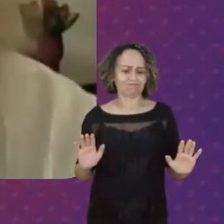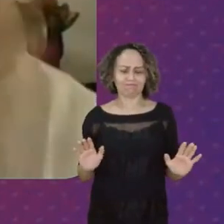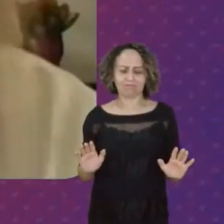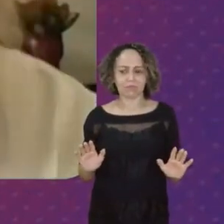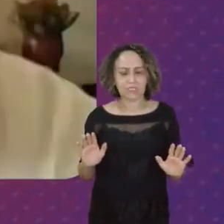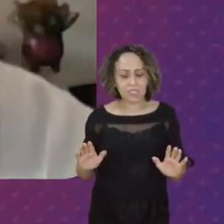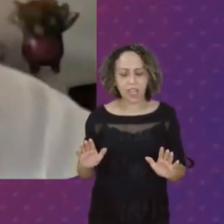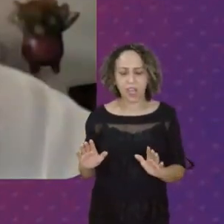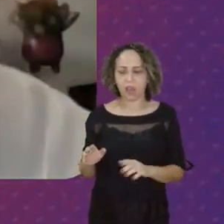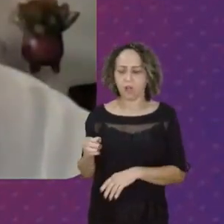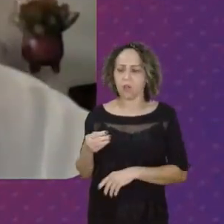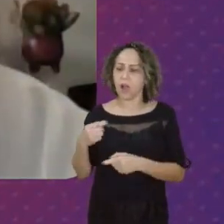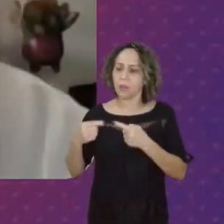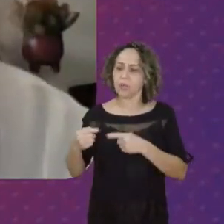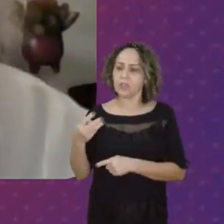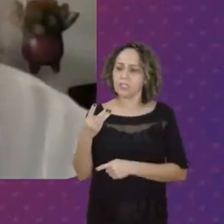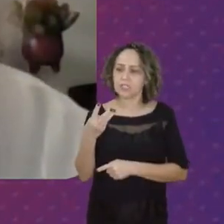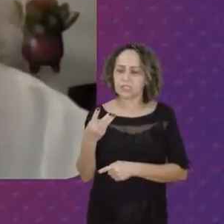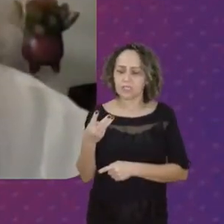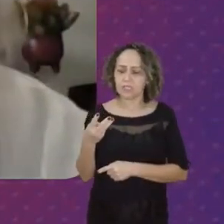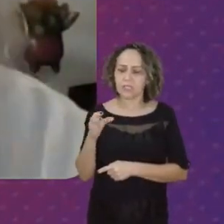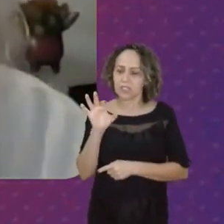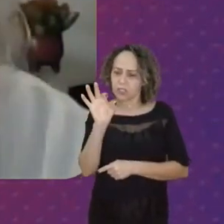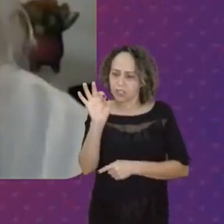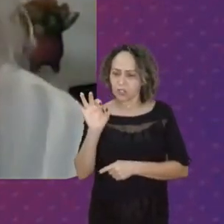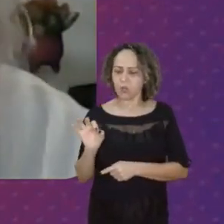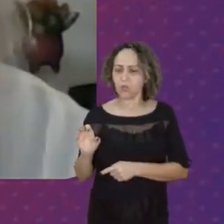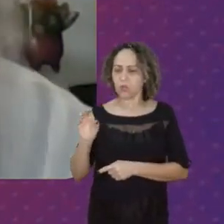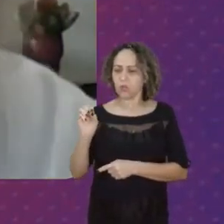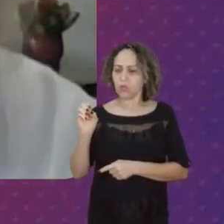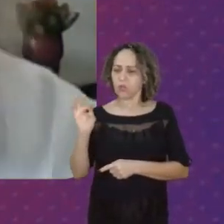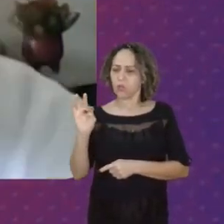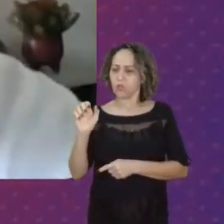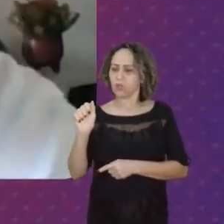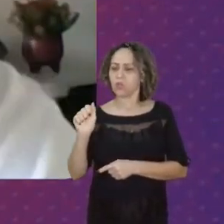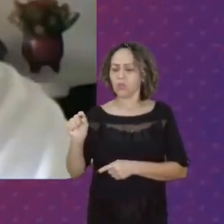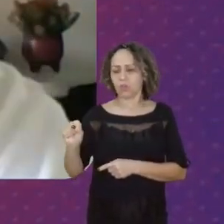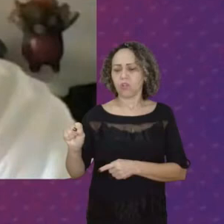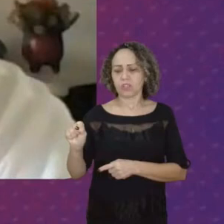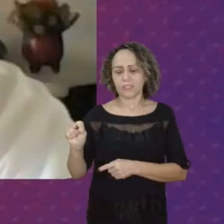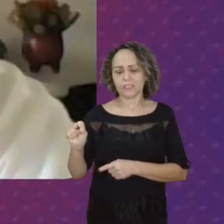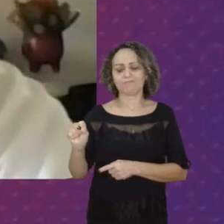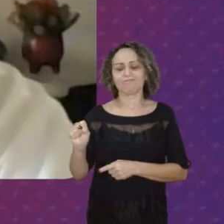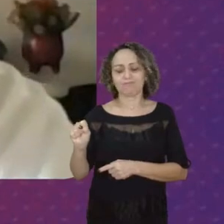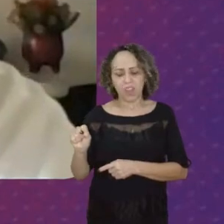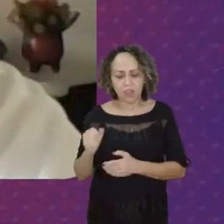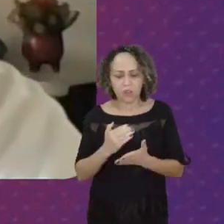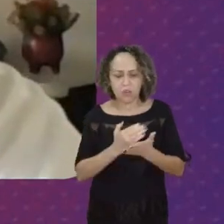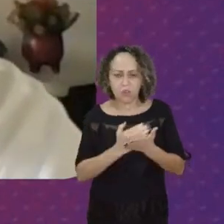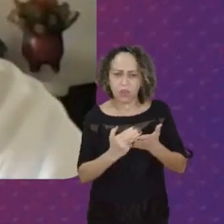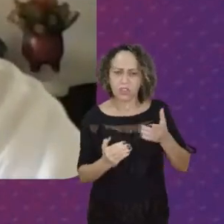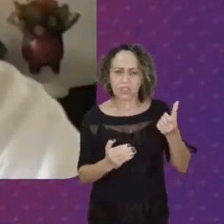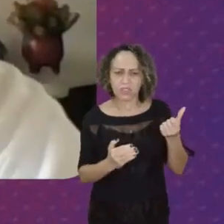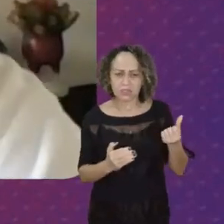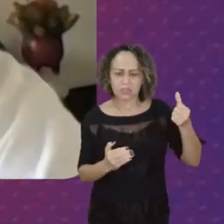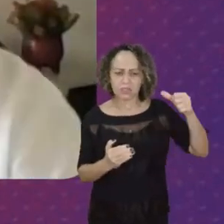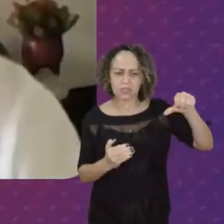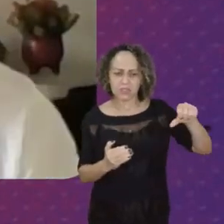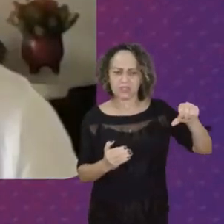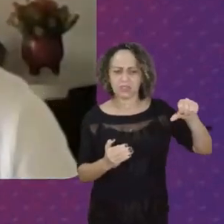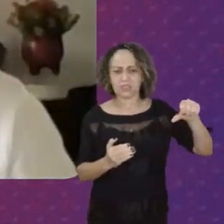foi muito importante naquele momento, no início dos anos 90, para que a